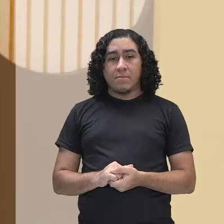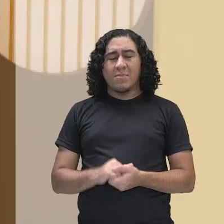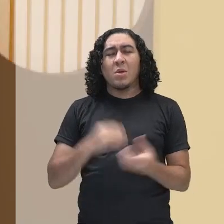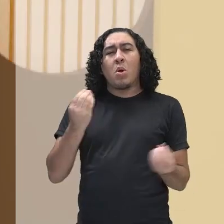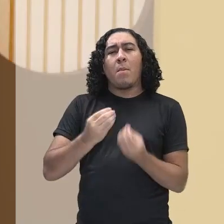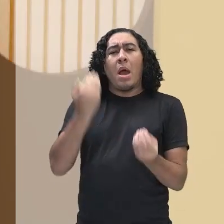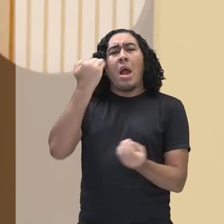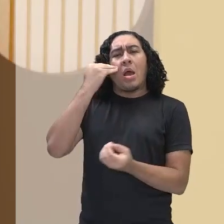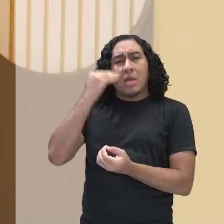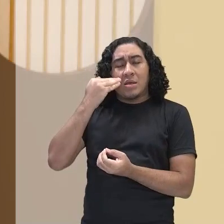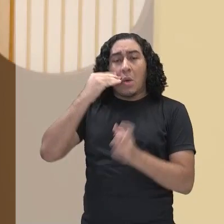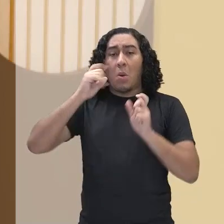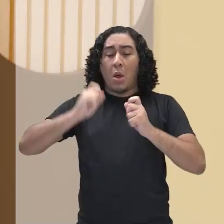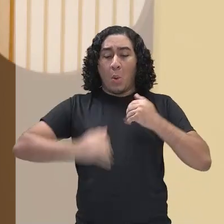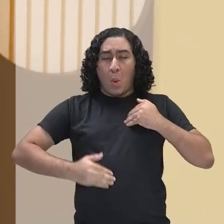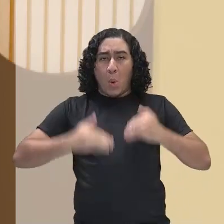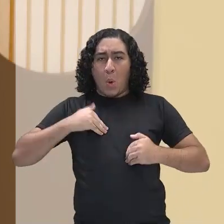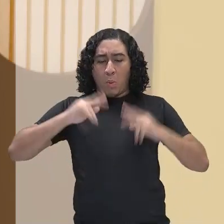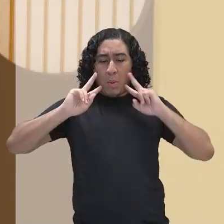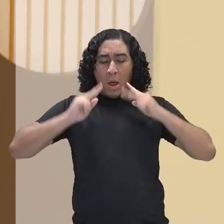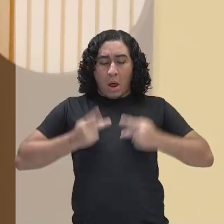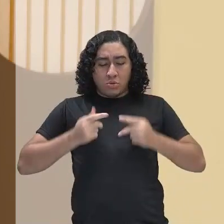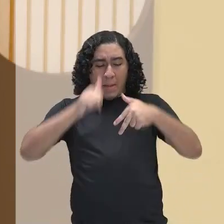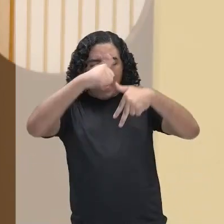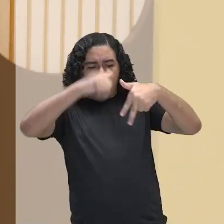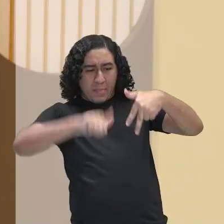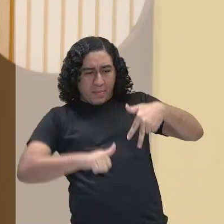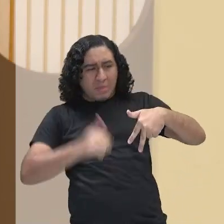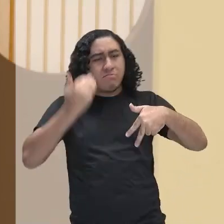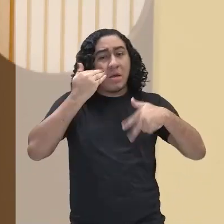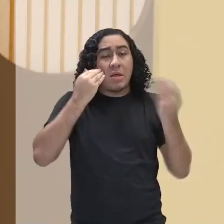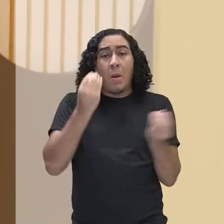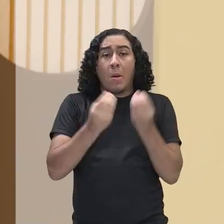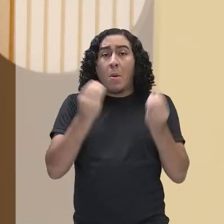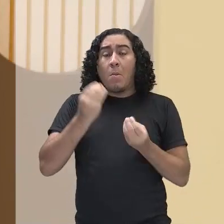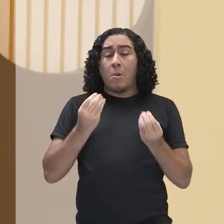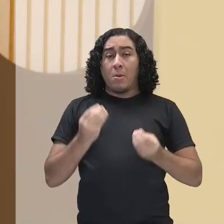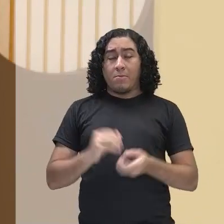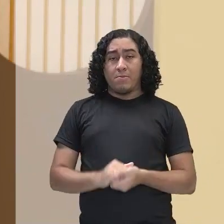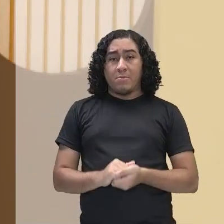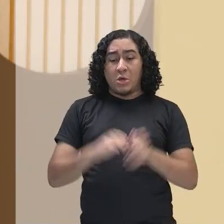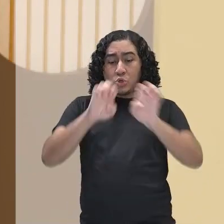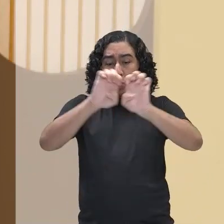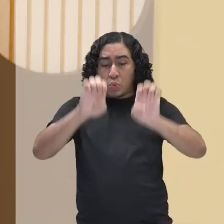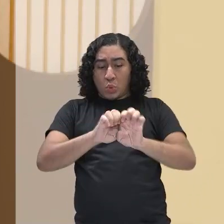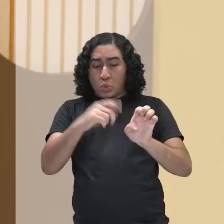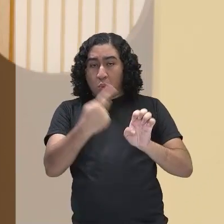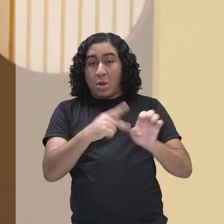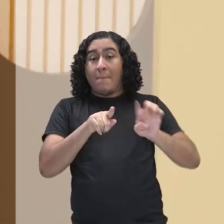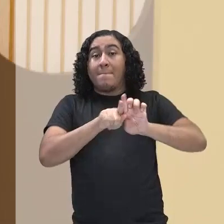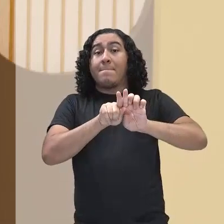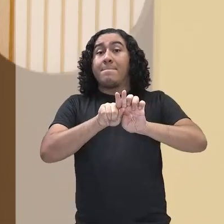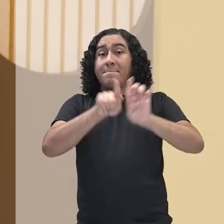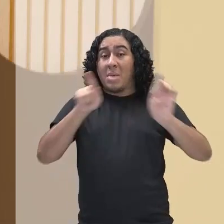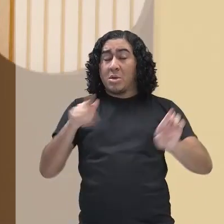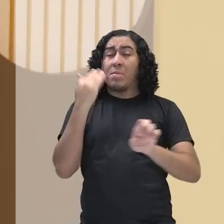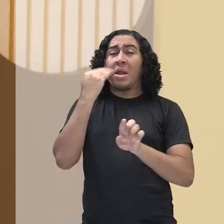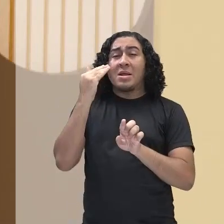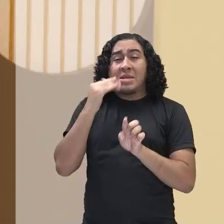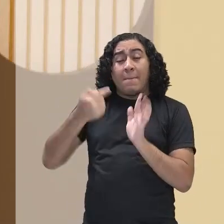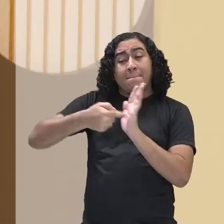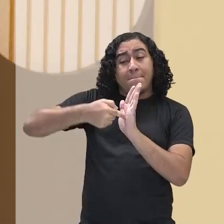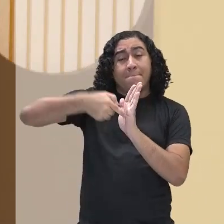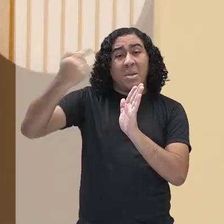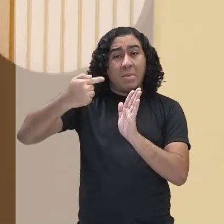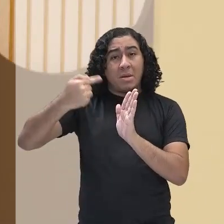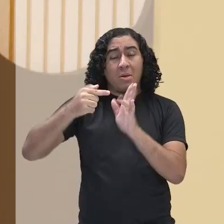entender um pouco sobre o corpo humano, compreender como ele funciona. Mas para eu compreender primeiro a anatomia,